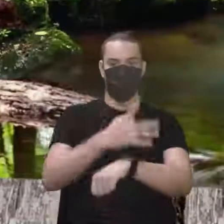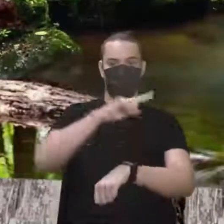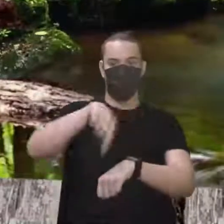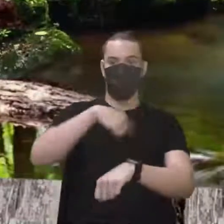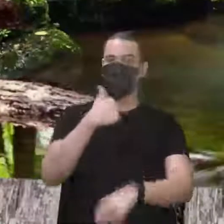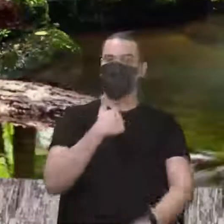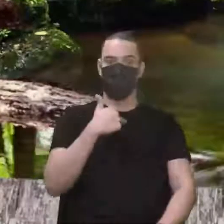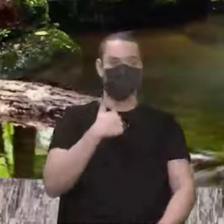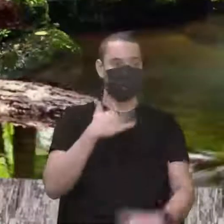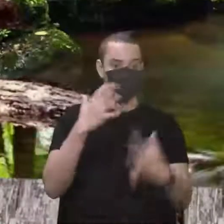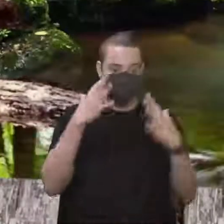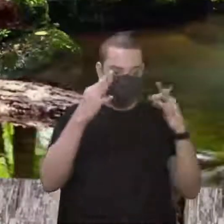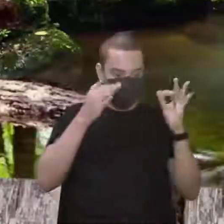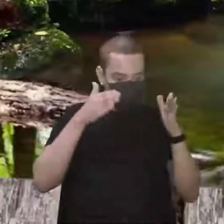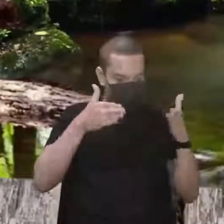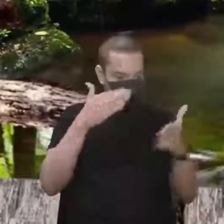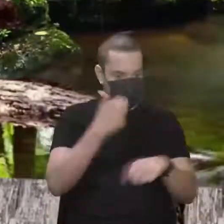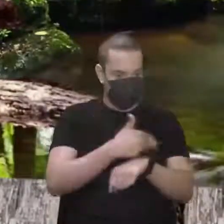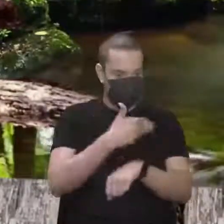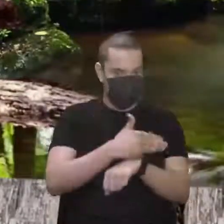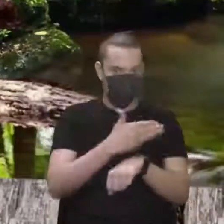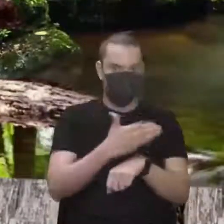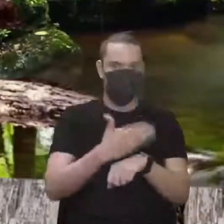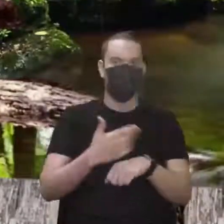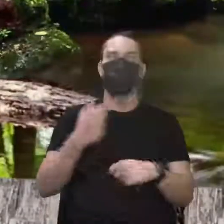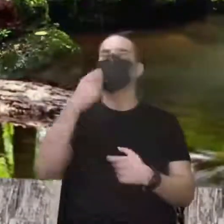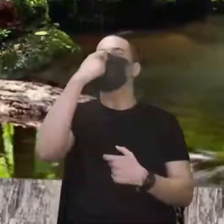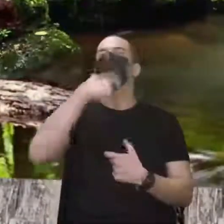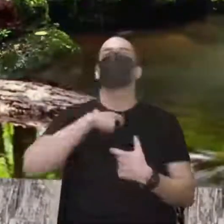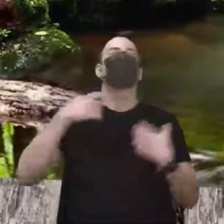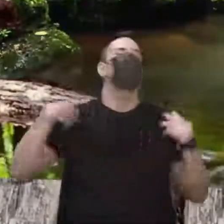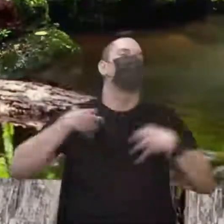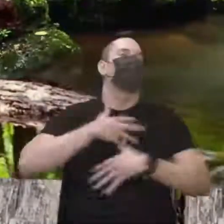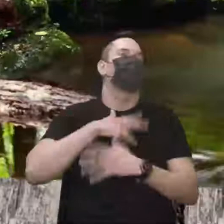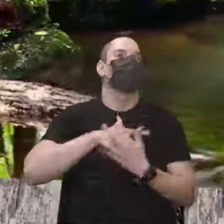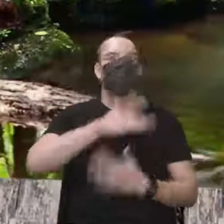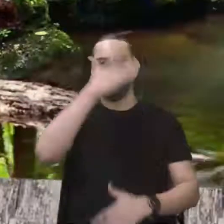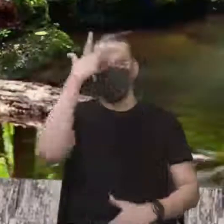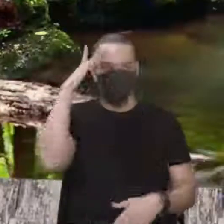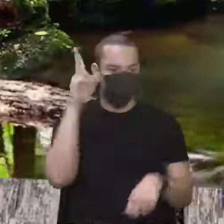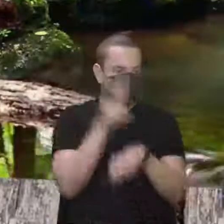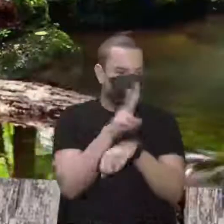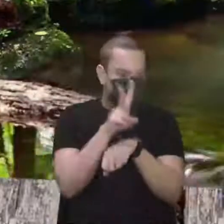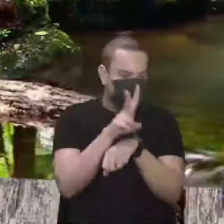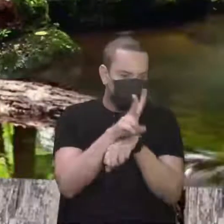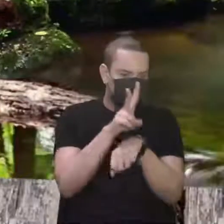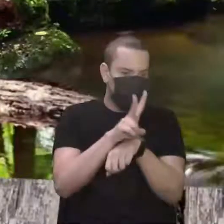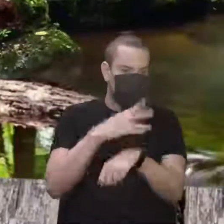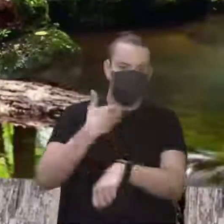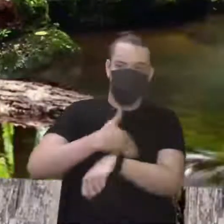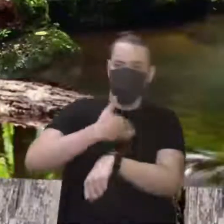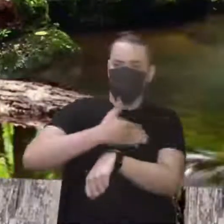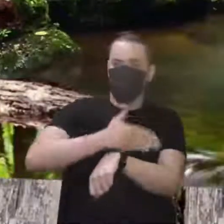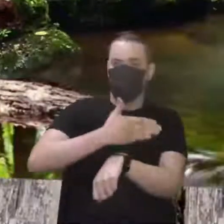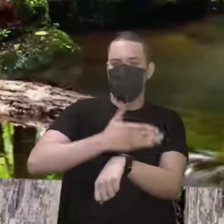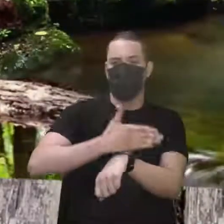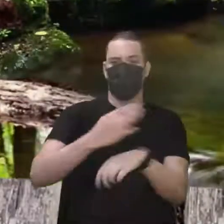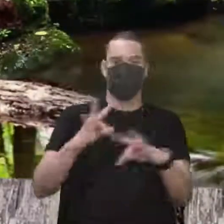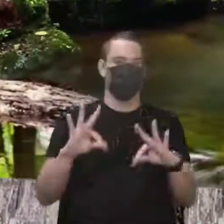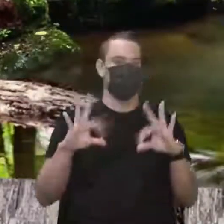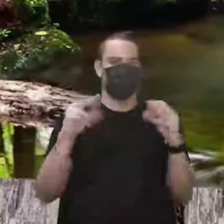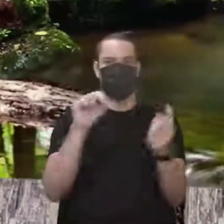podem tirar o olho de cima deles. Então, eles estão cheios de aparelhos, cheios de pessoas ali para ficar visualizando e monitorando